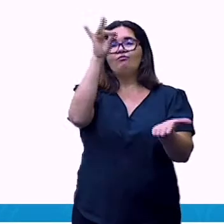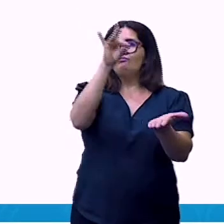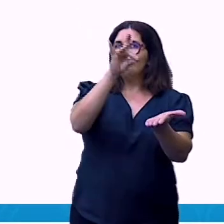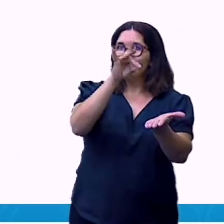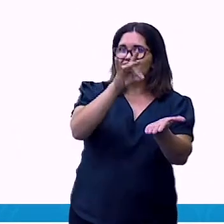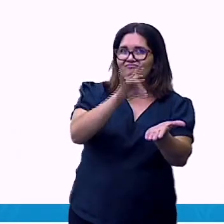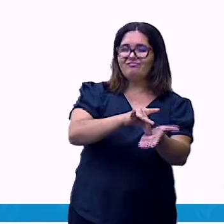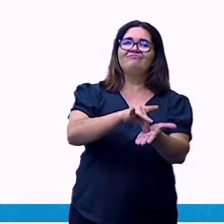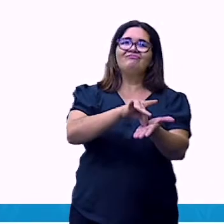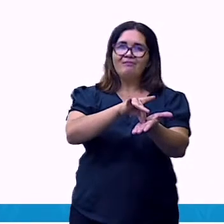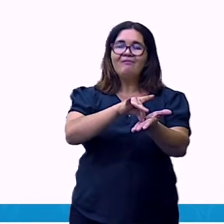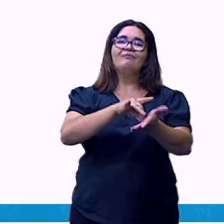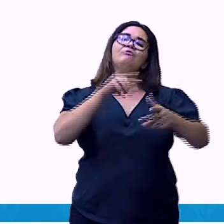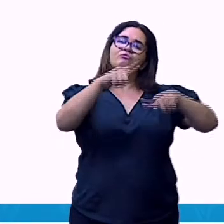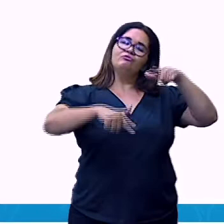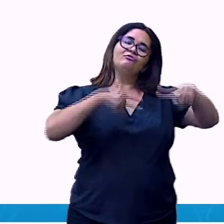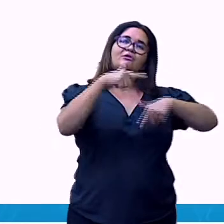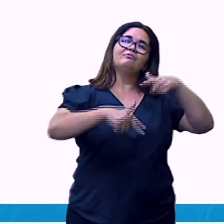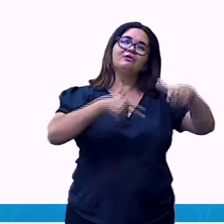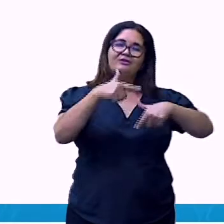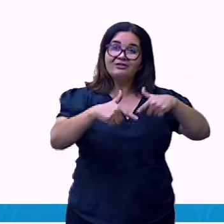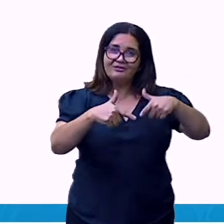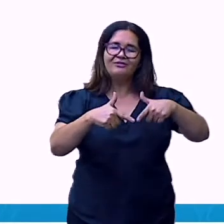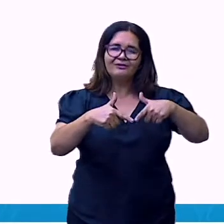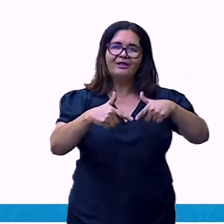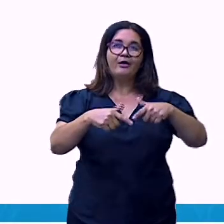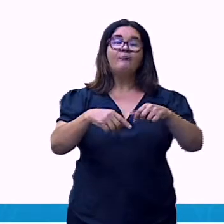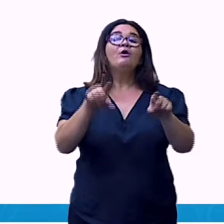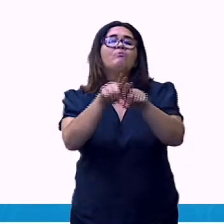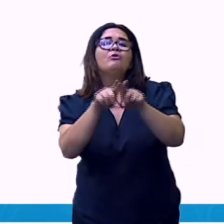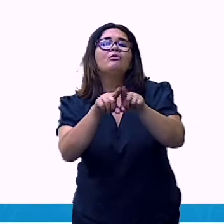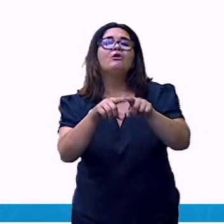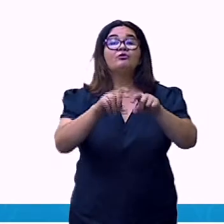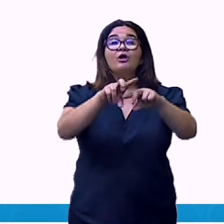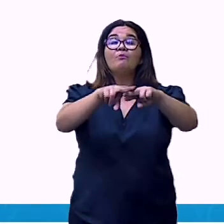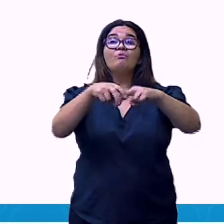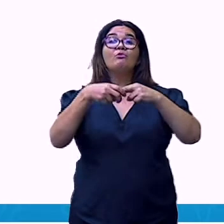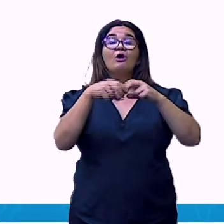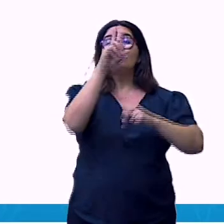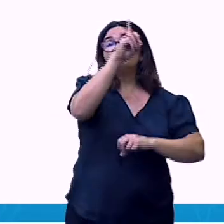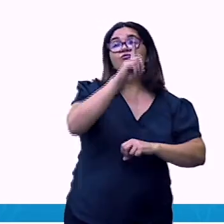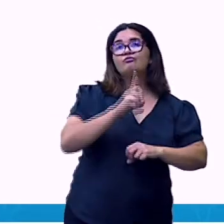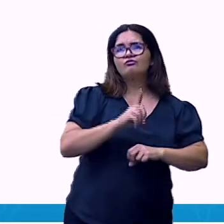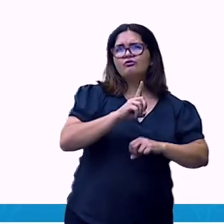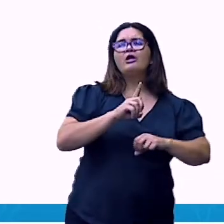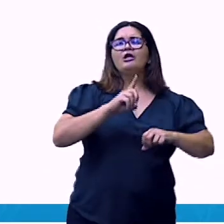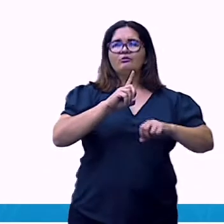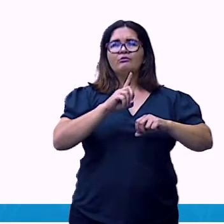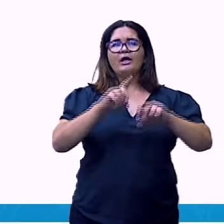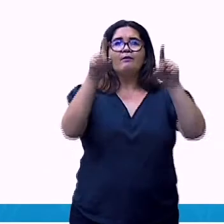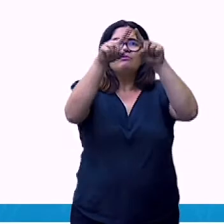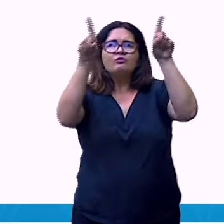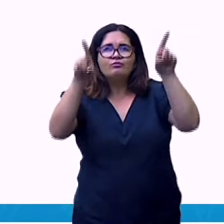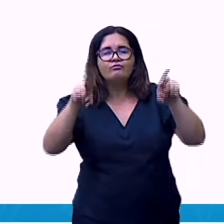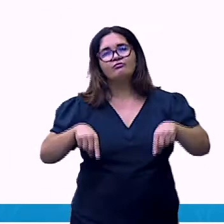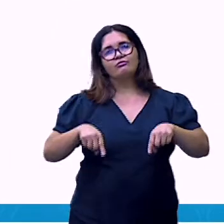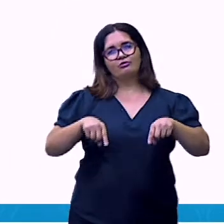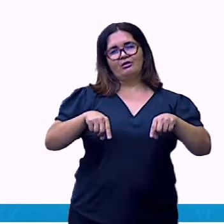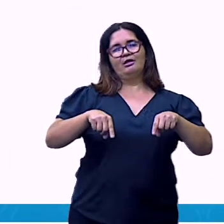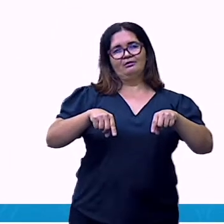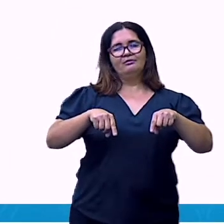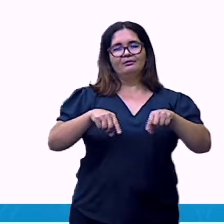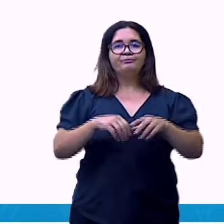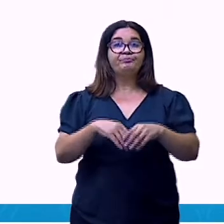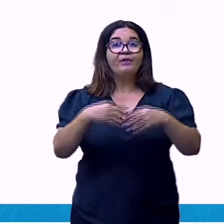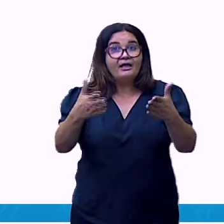para fins de consolidação do direito trabalhista. Então, ela surgiu, a